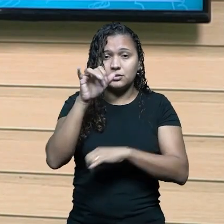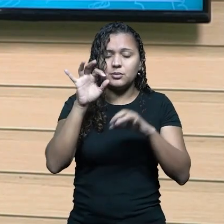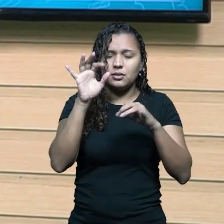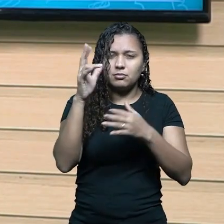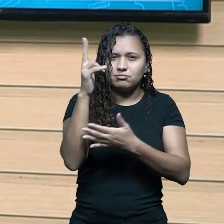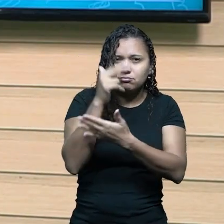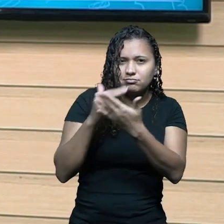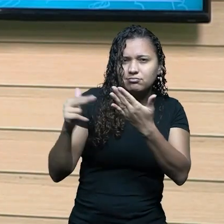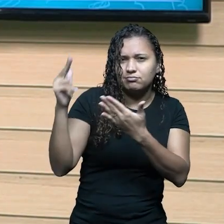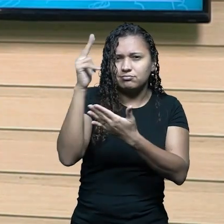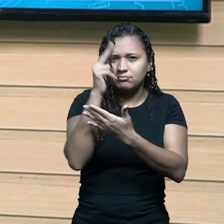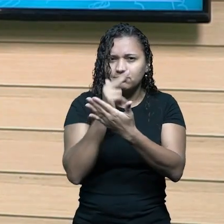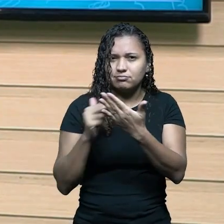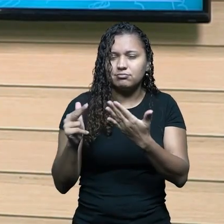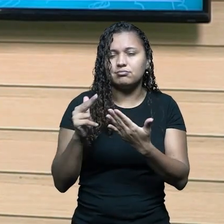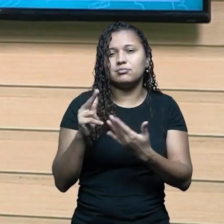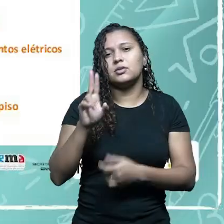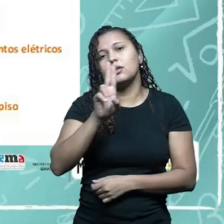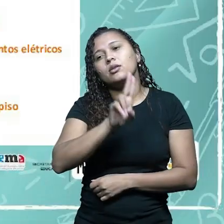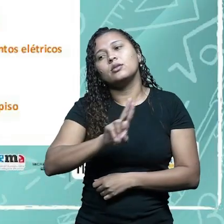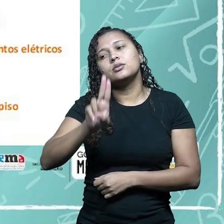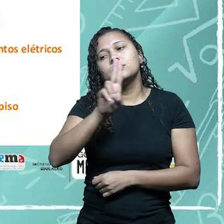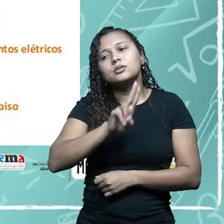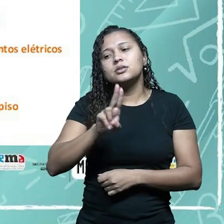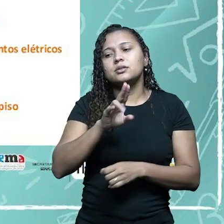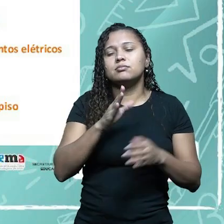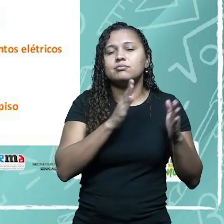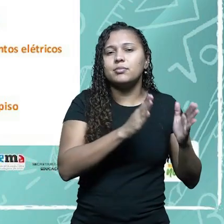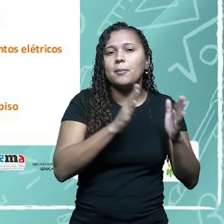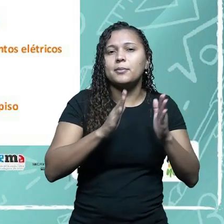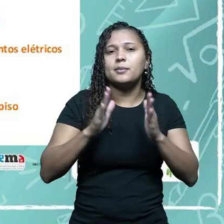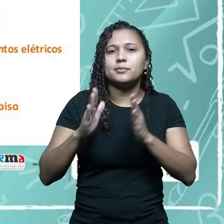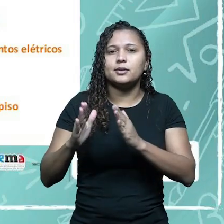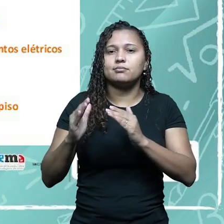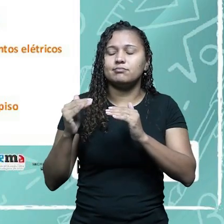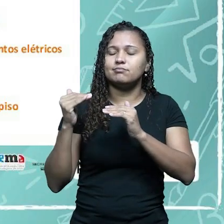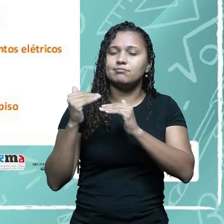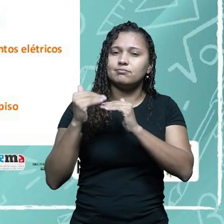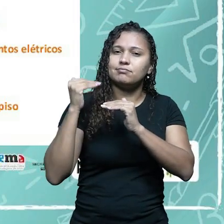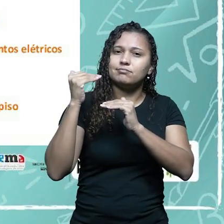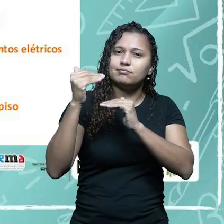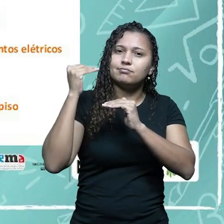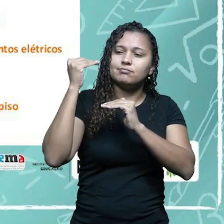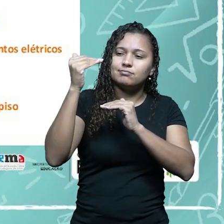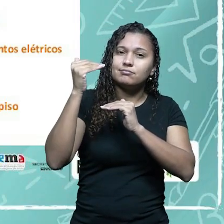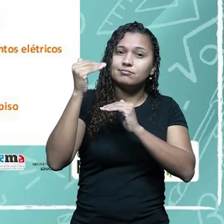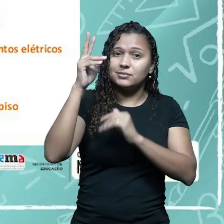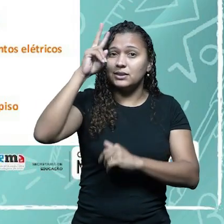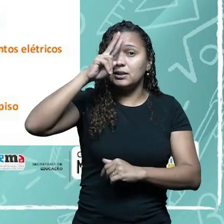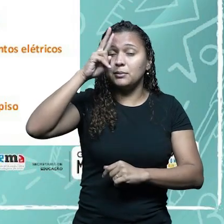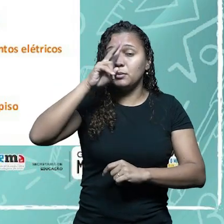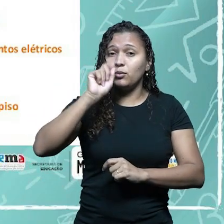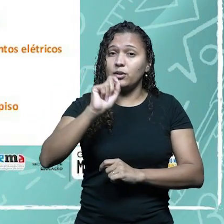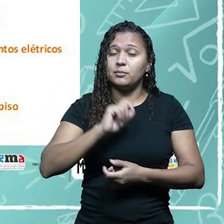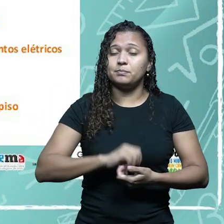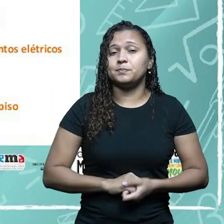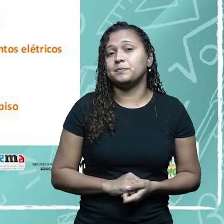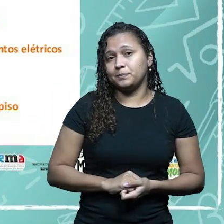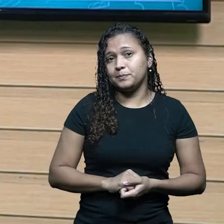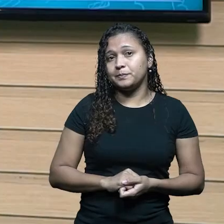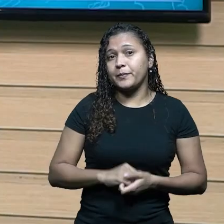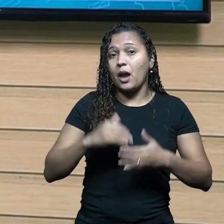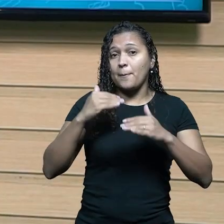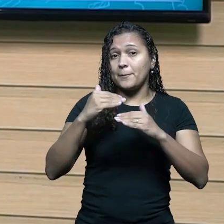Y em que o desenho está sendo produzido. Utilização e geração de camadas.